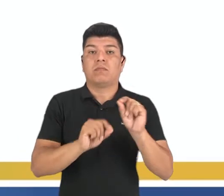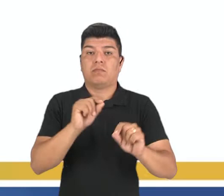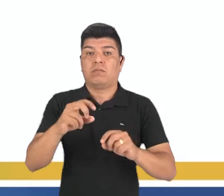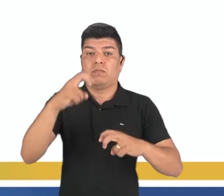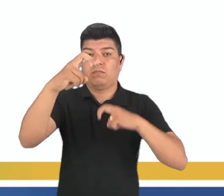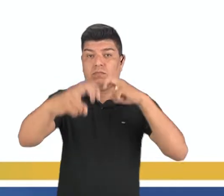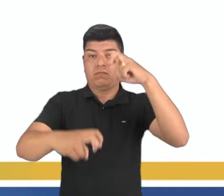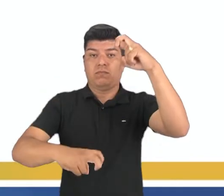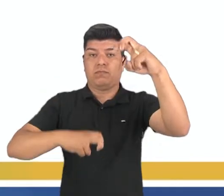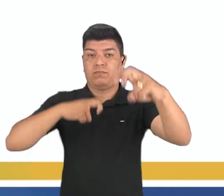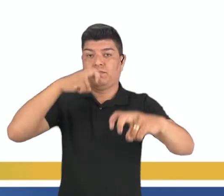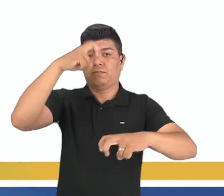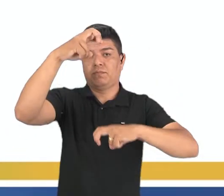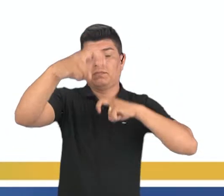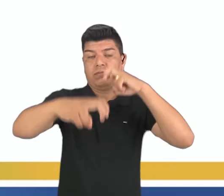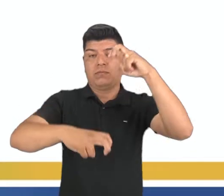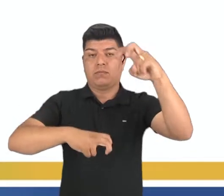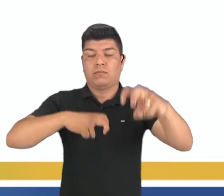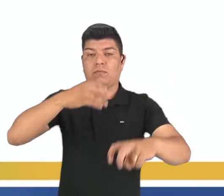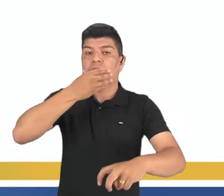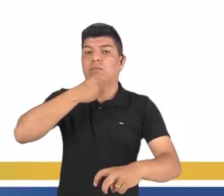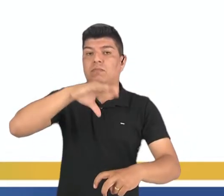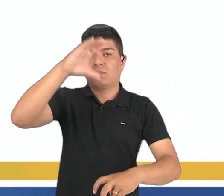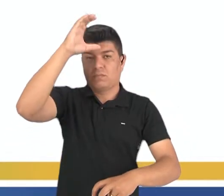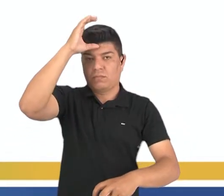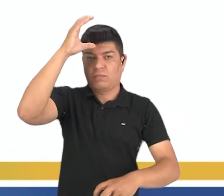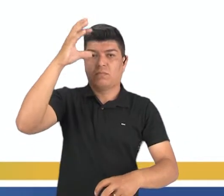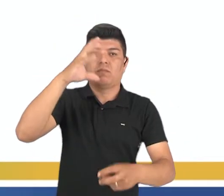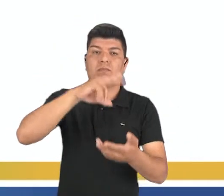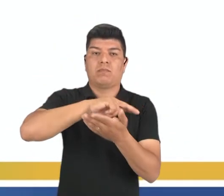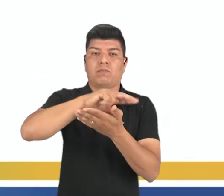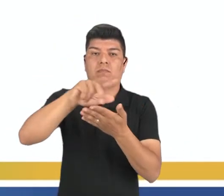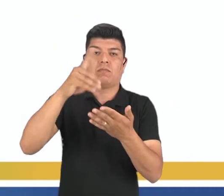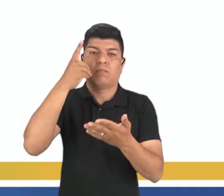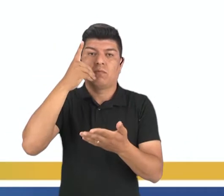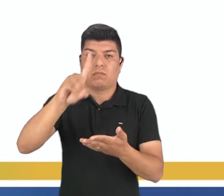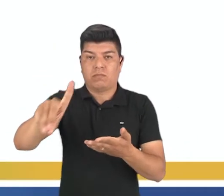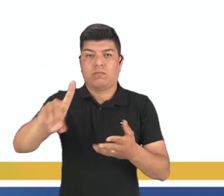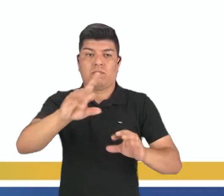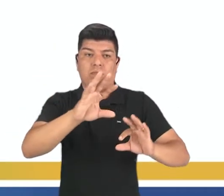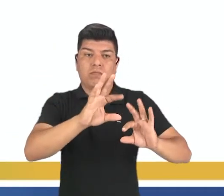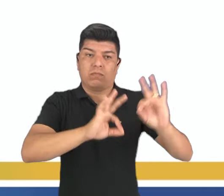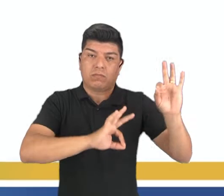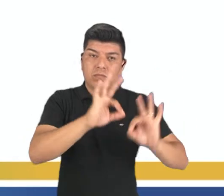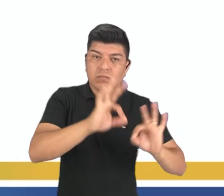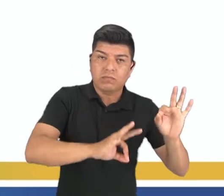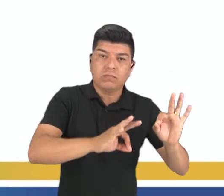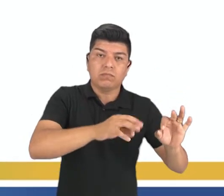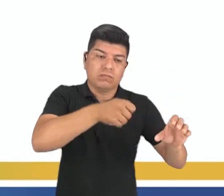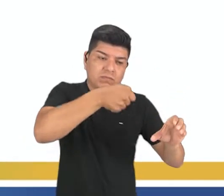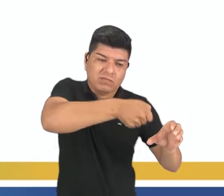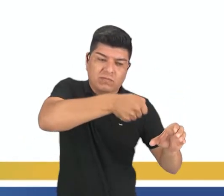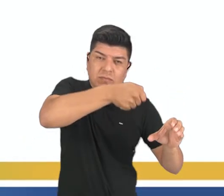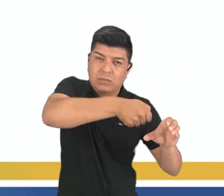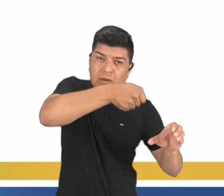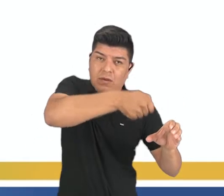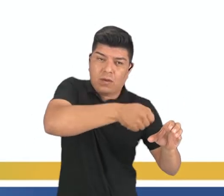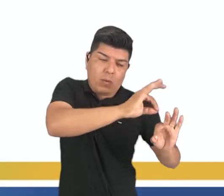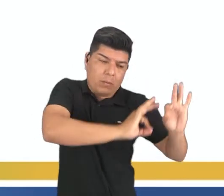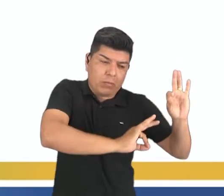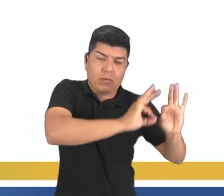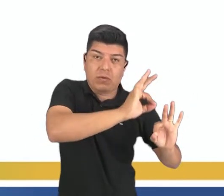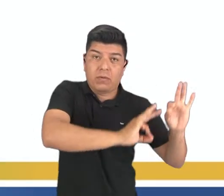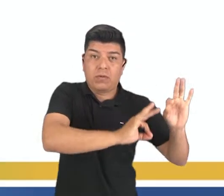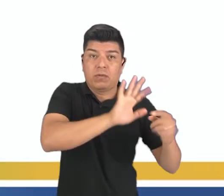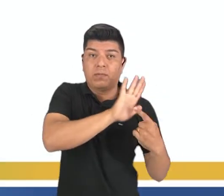roda gigante. O tio ficou dias e dias na produção de sua obra-prima. Cortou, soldou, montou e